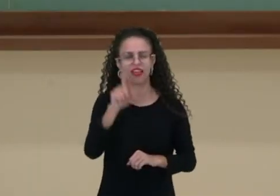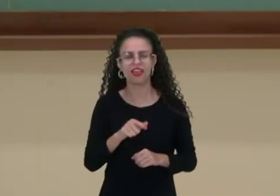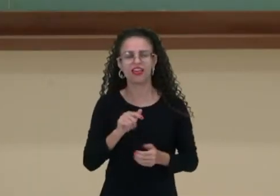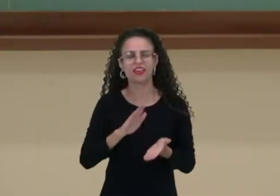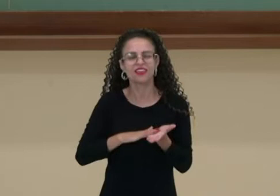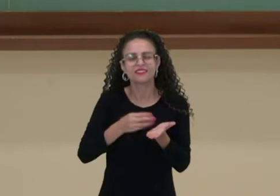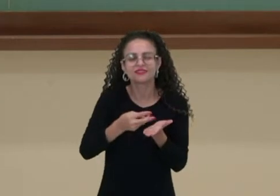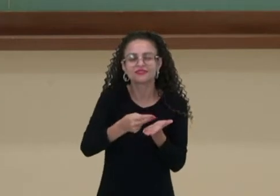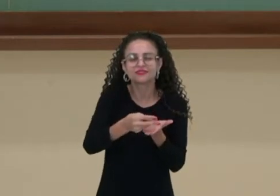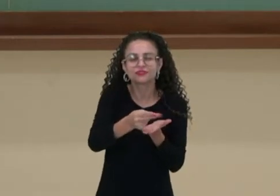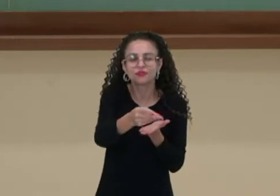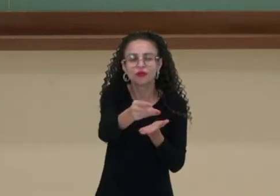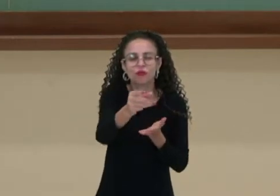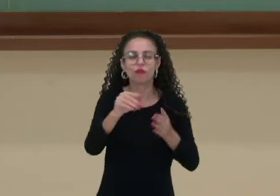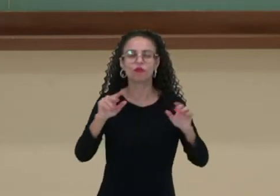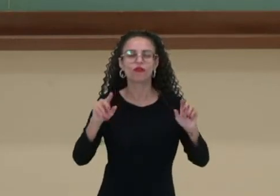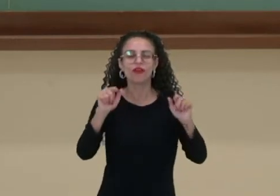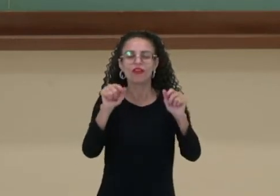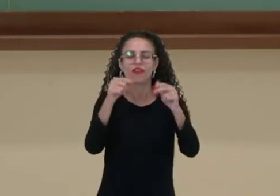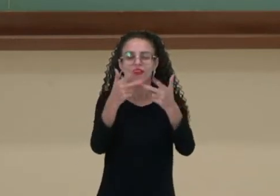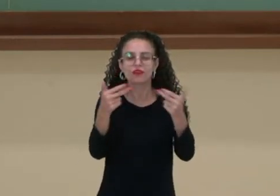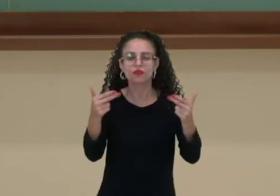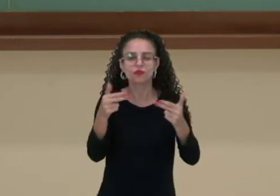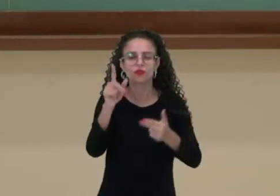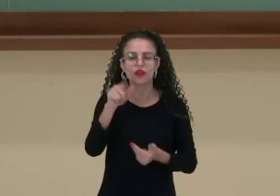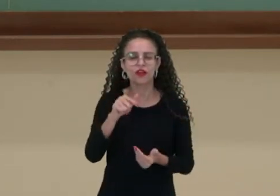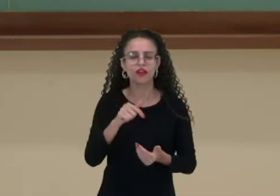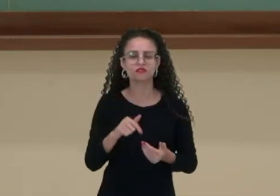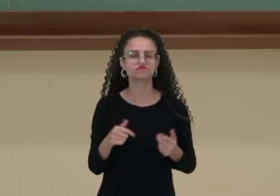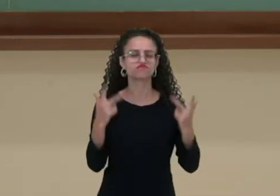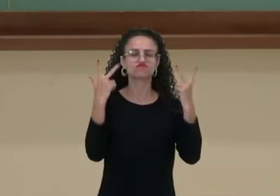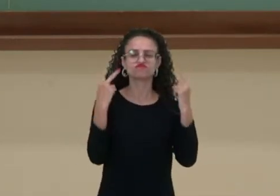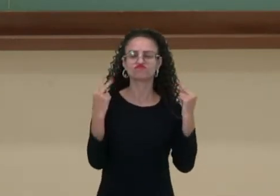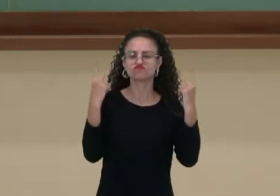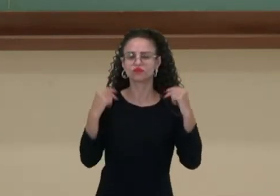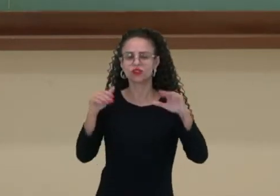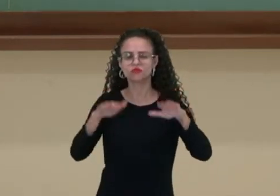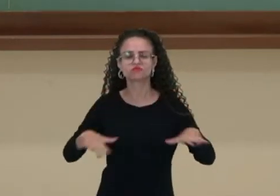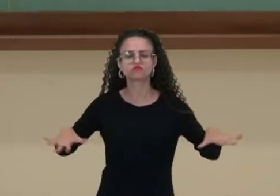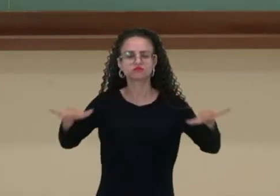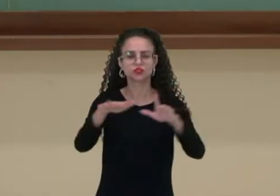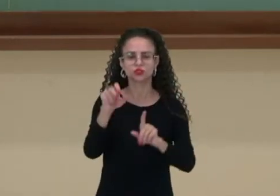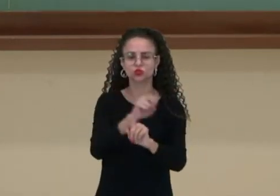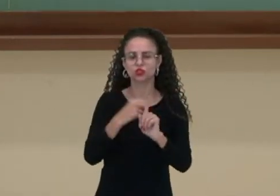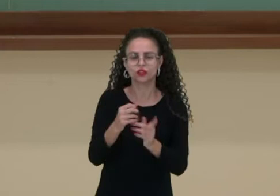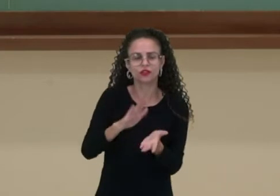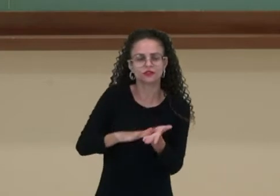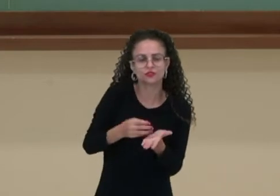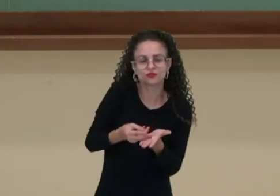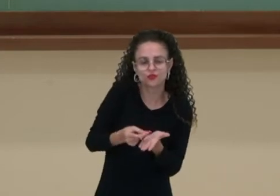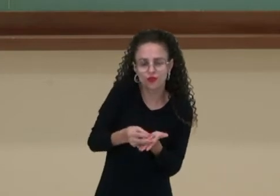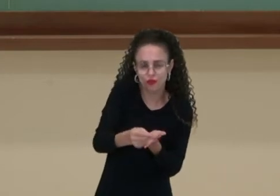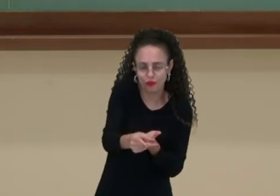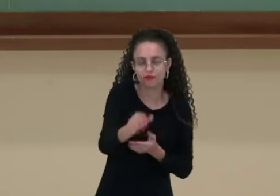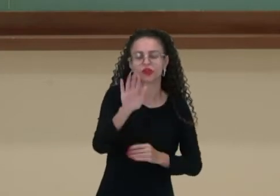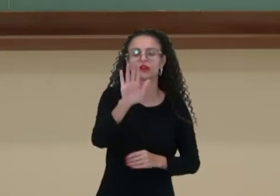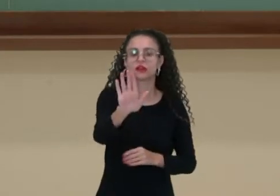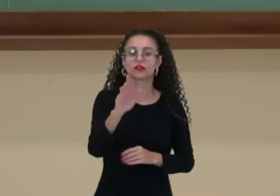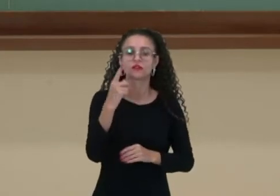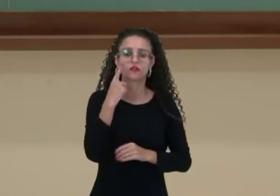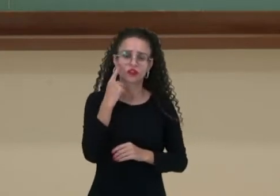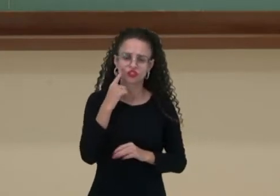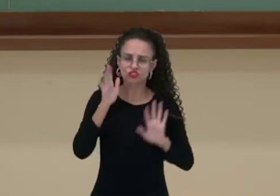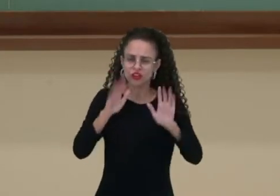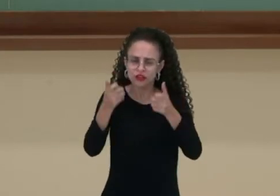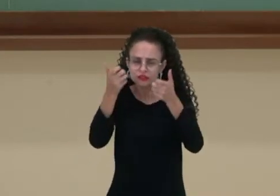né? Aquelas que está mais assim, como diz a palavra, senso comum, está na sociedade, permeia ela. E nós comentamos muito, é